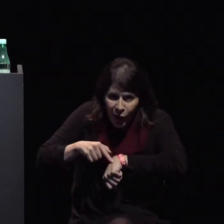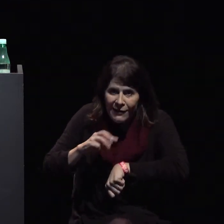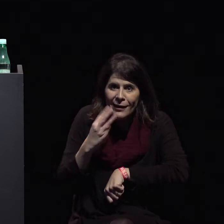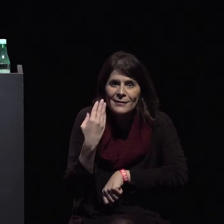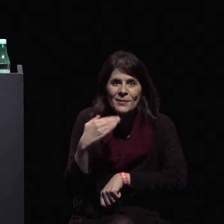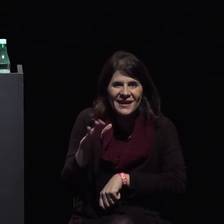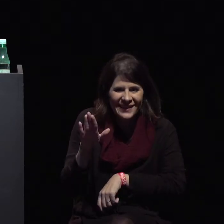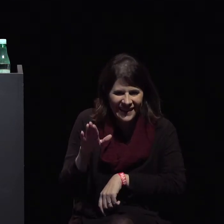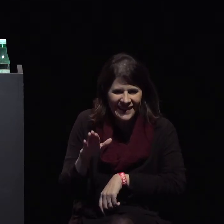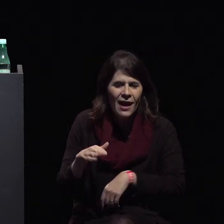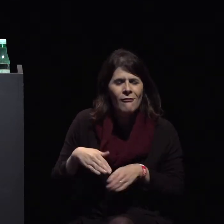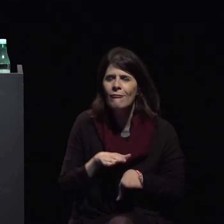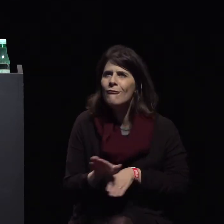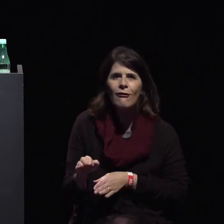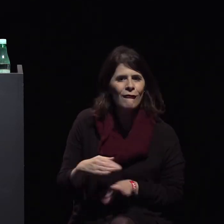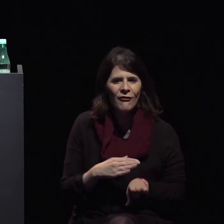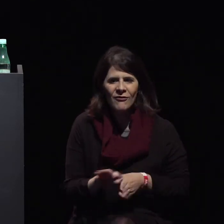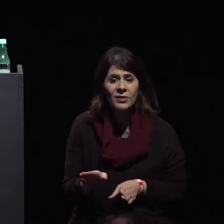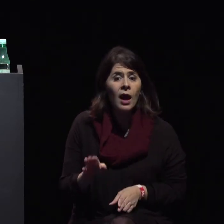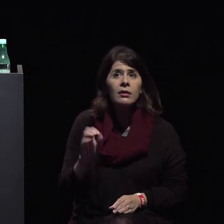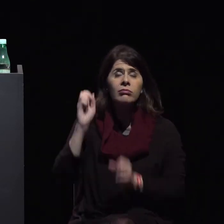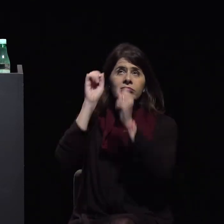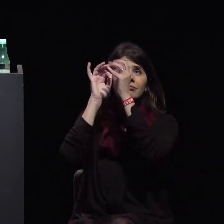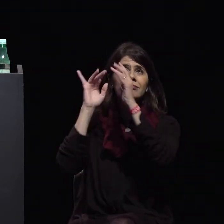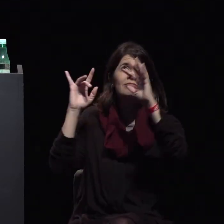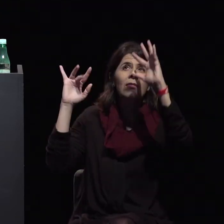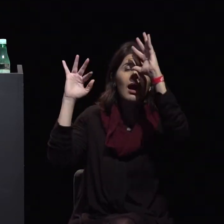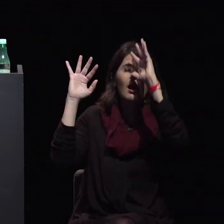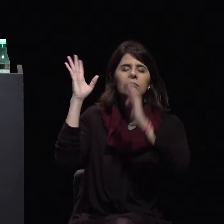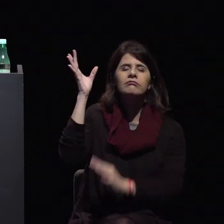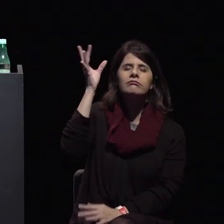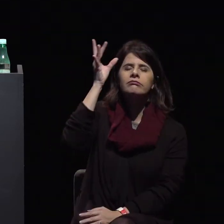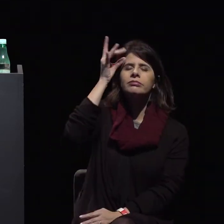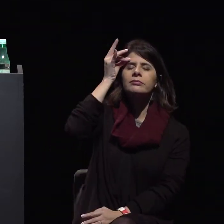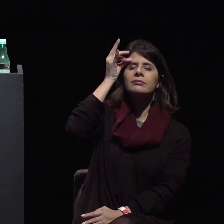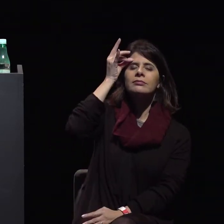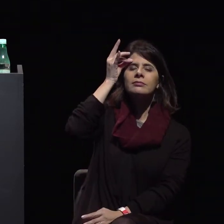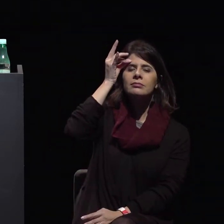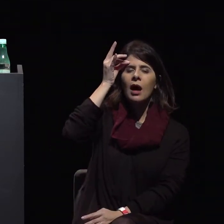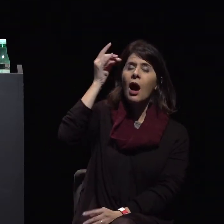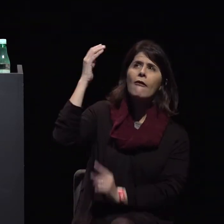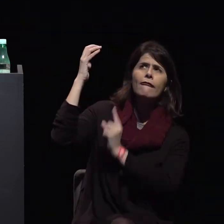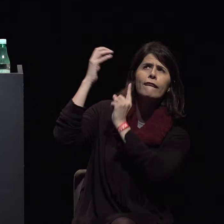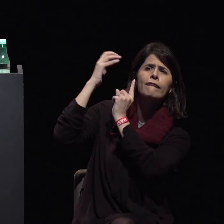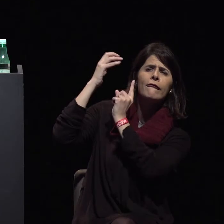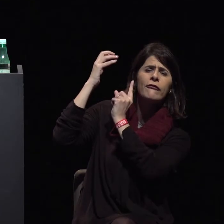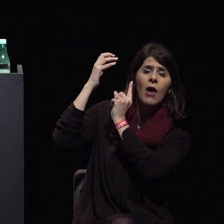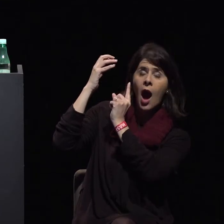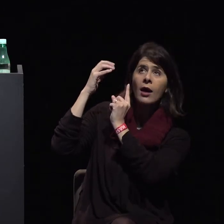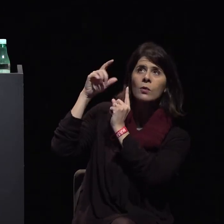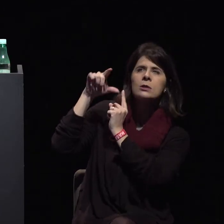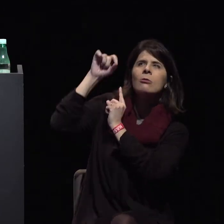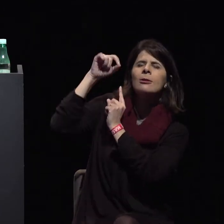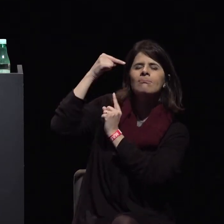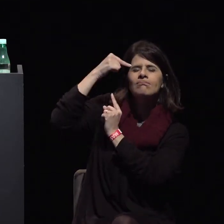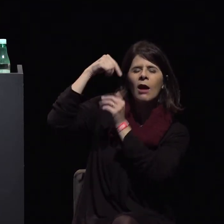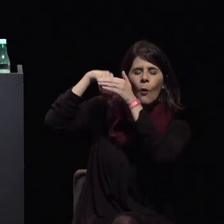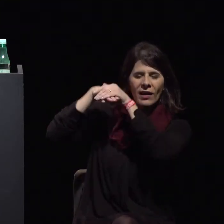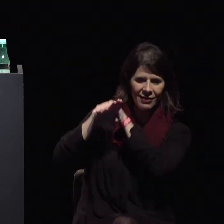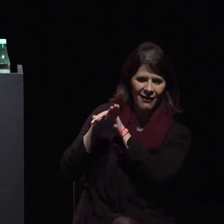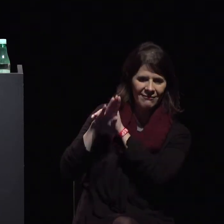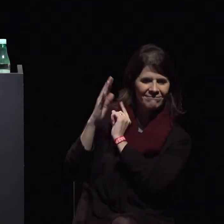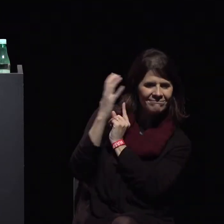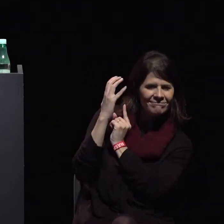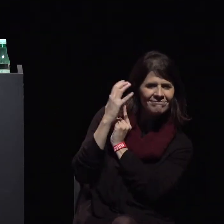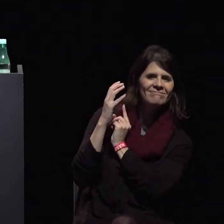afetiva, o que me afetou e o que eu escolhi que continuasse afetando. Quando eu falo de memória, eu falo de